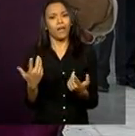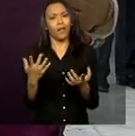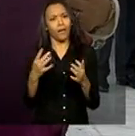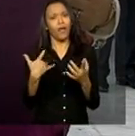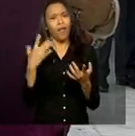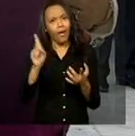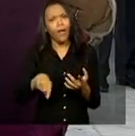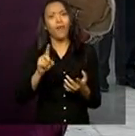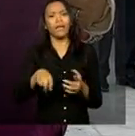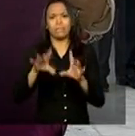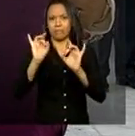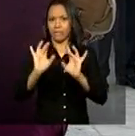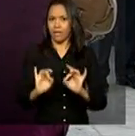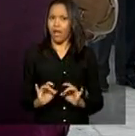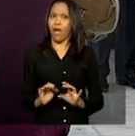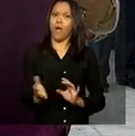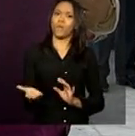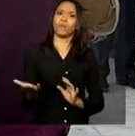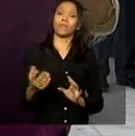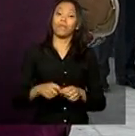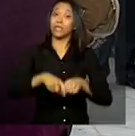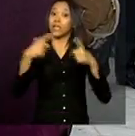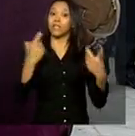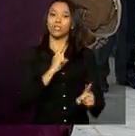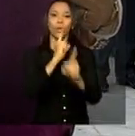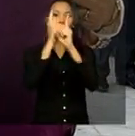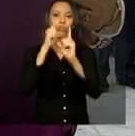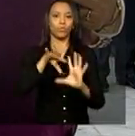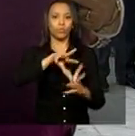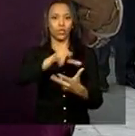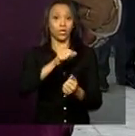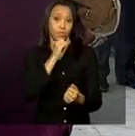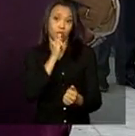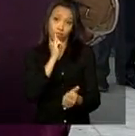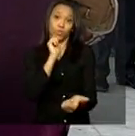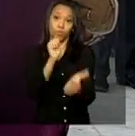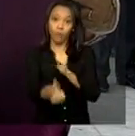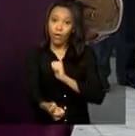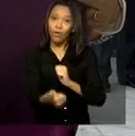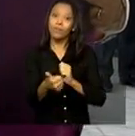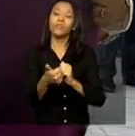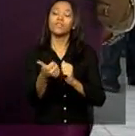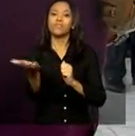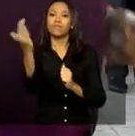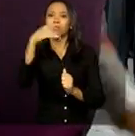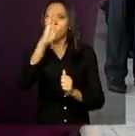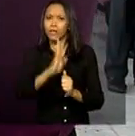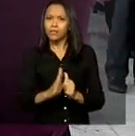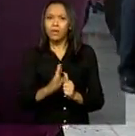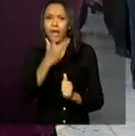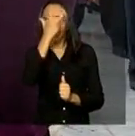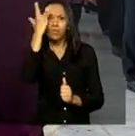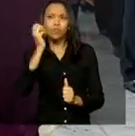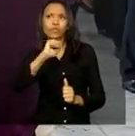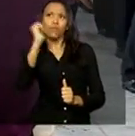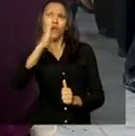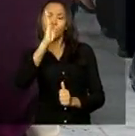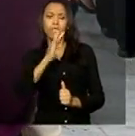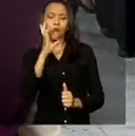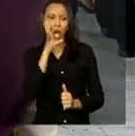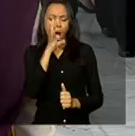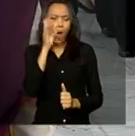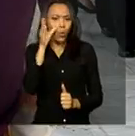termos recebido grandes eventos internacionais, esportivos, tudo isso cria no imaginário do indivíduo no exterior